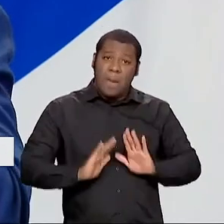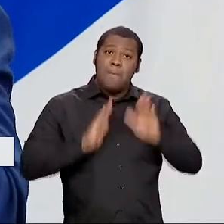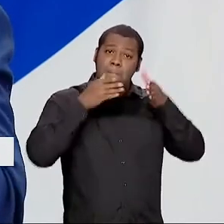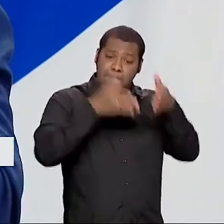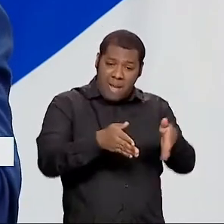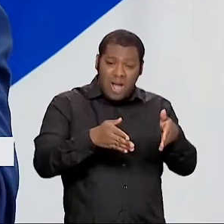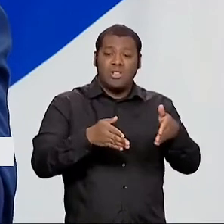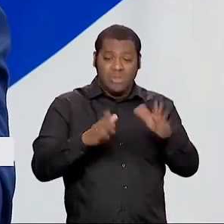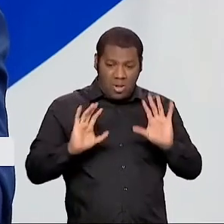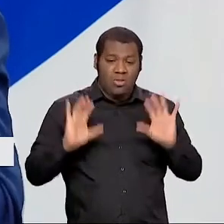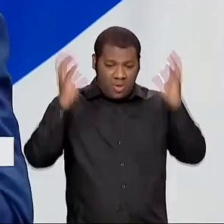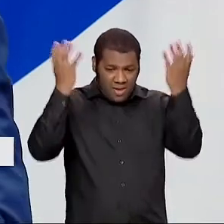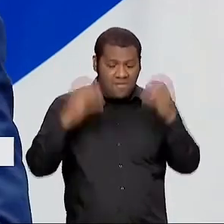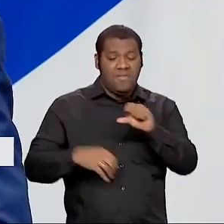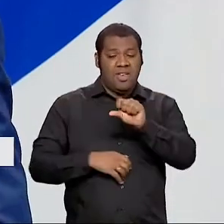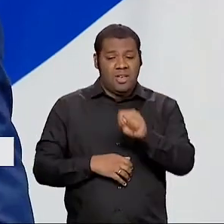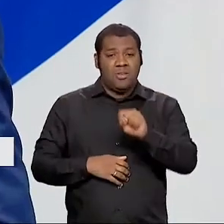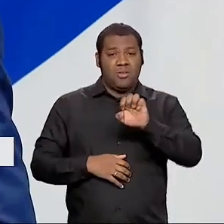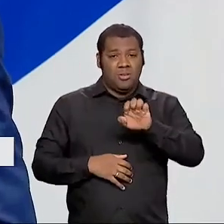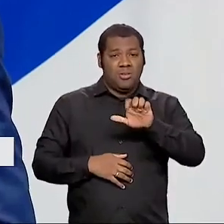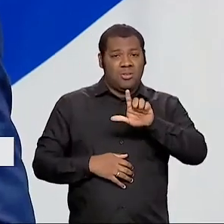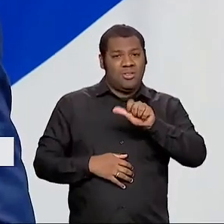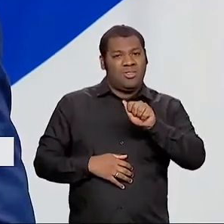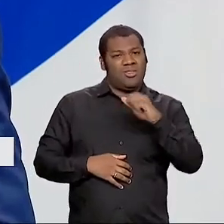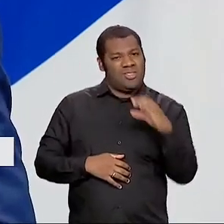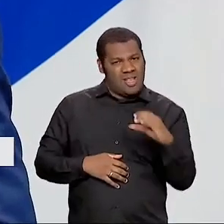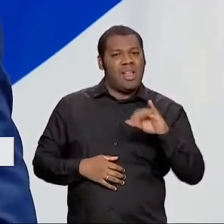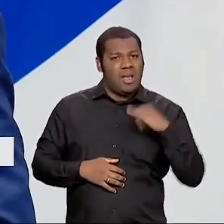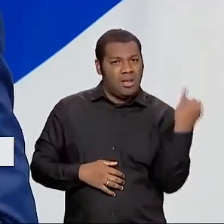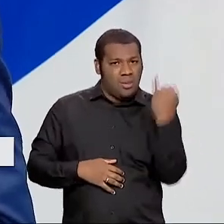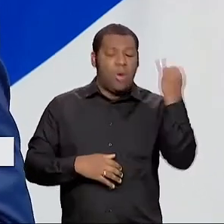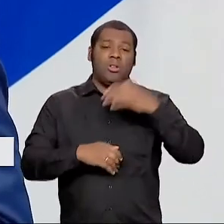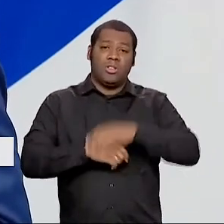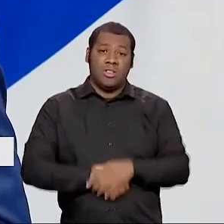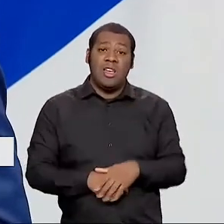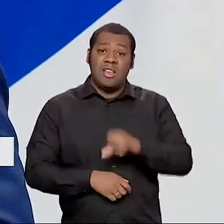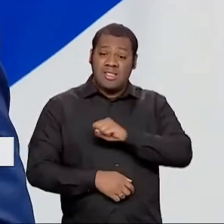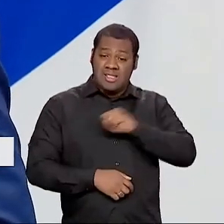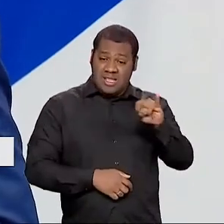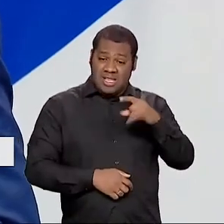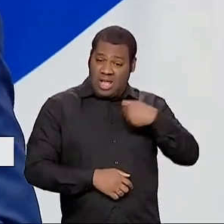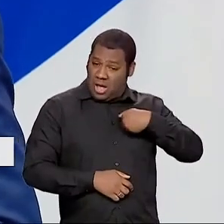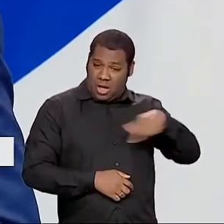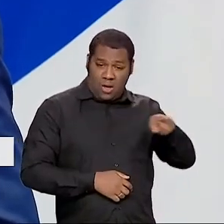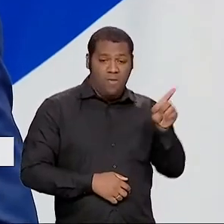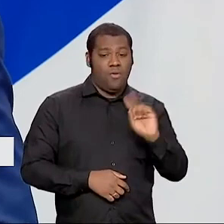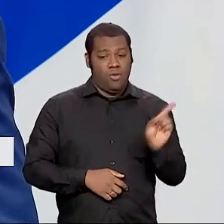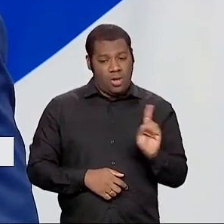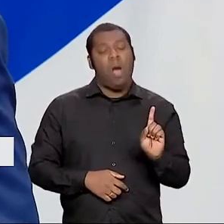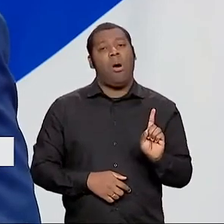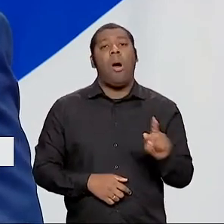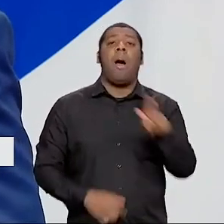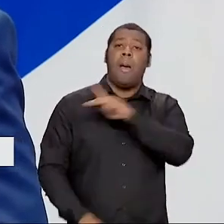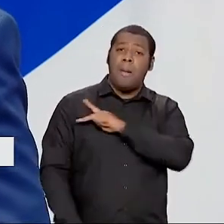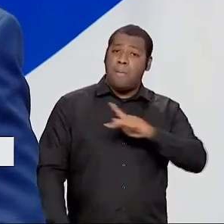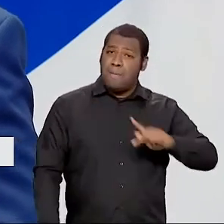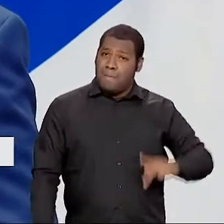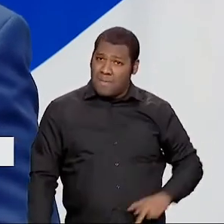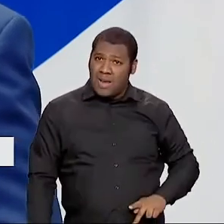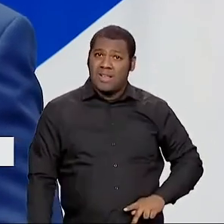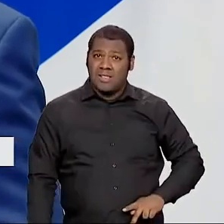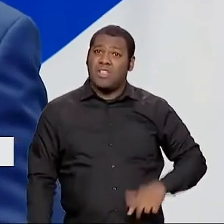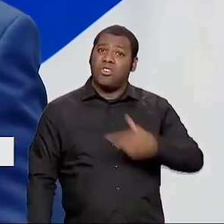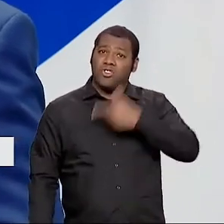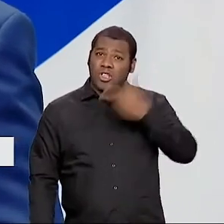dá a impressão que a gente não está dando importância para a discussão. Então eu estou com esse dilema, quem sabe eu vá, mas se eu não for,